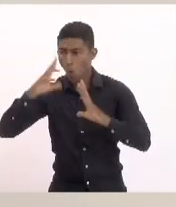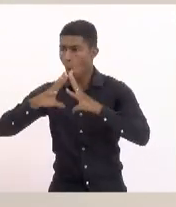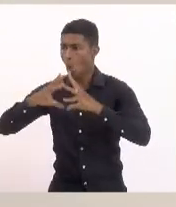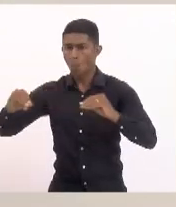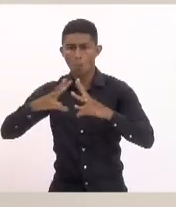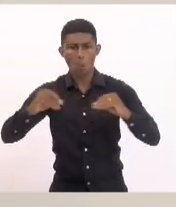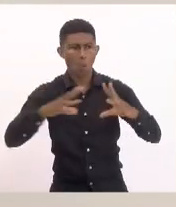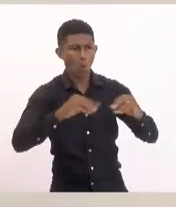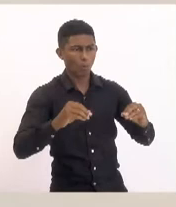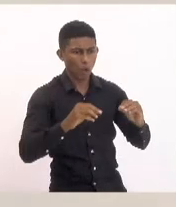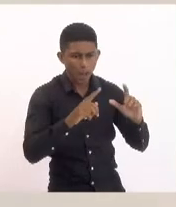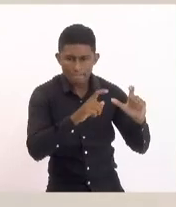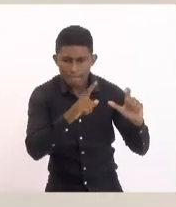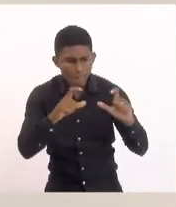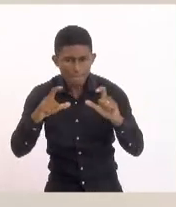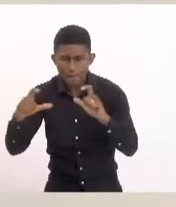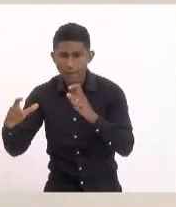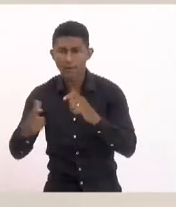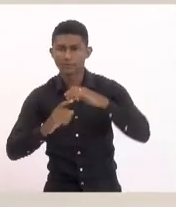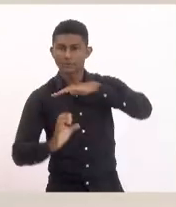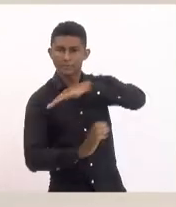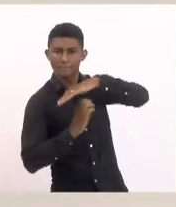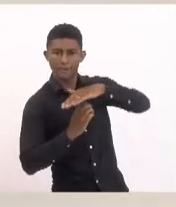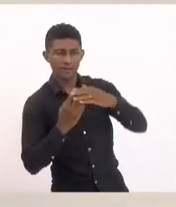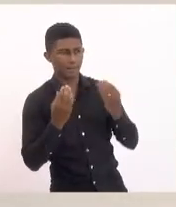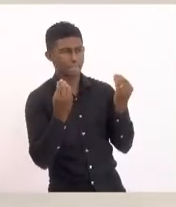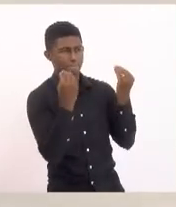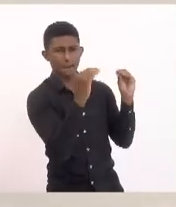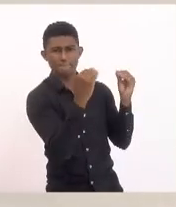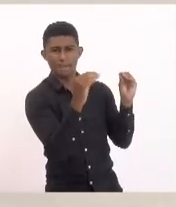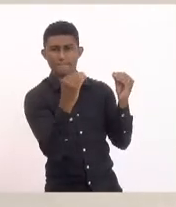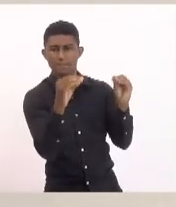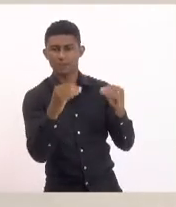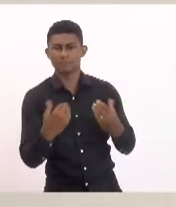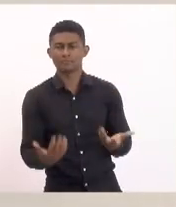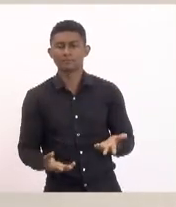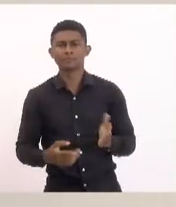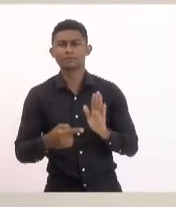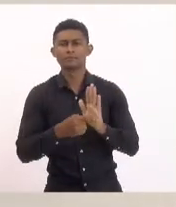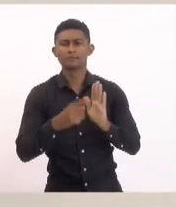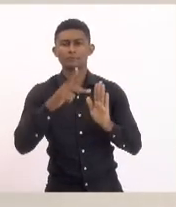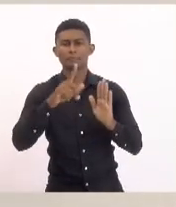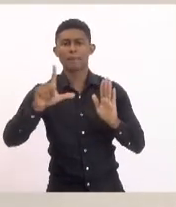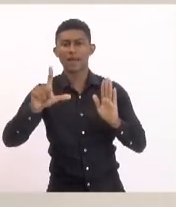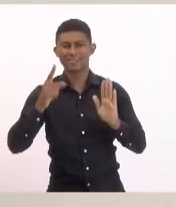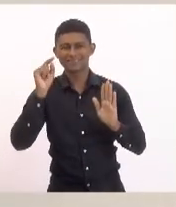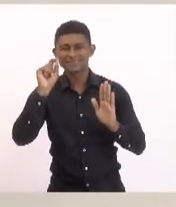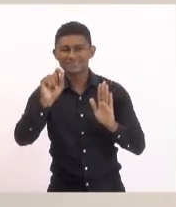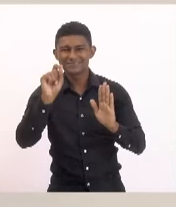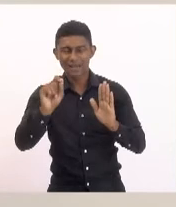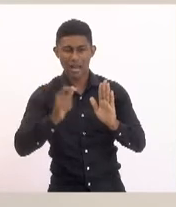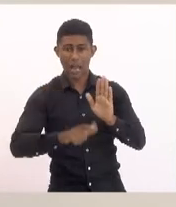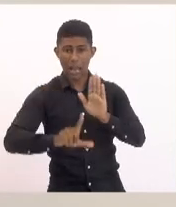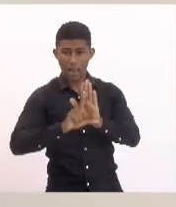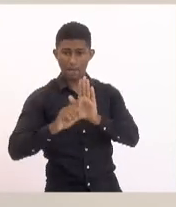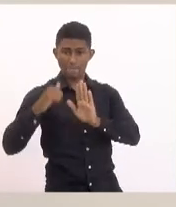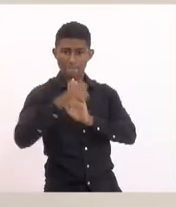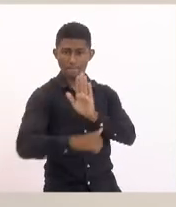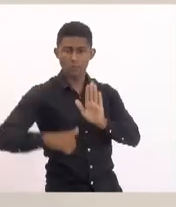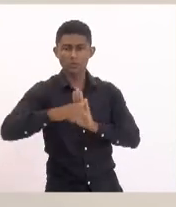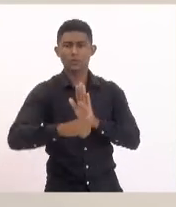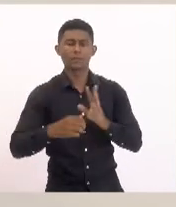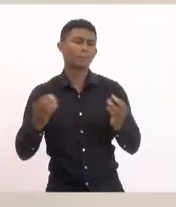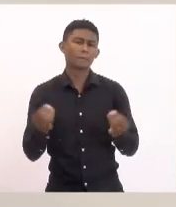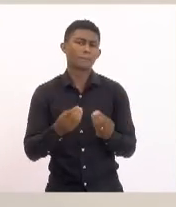das empresas que menciono. É um PL que altera a lei para determinar a publicação